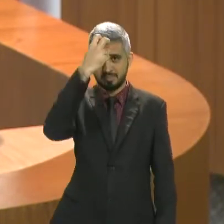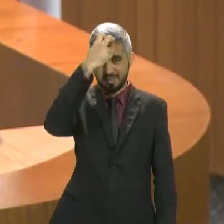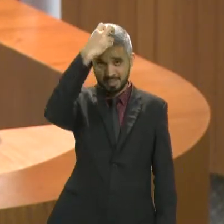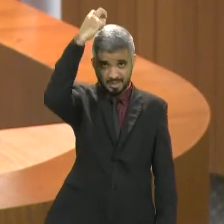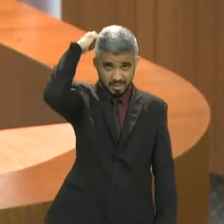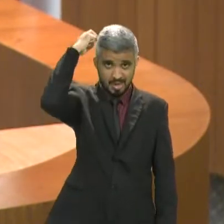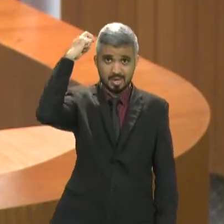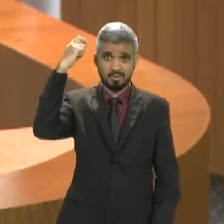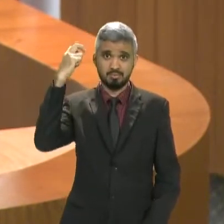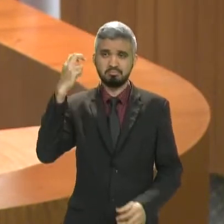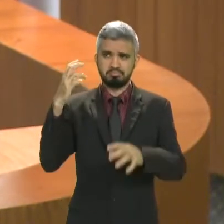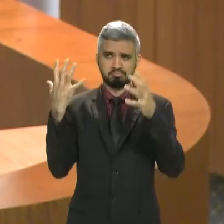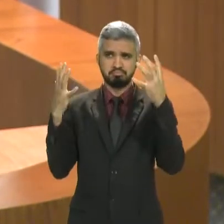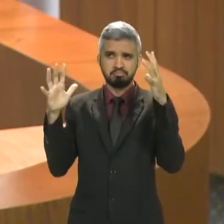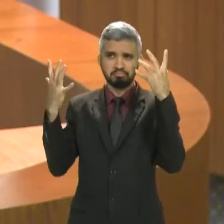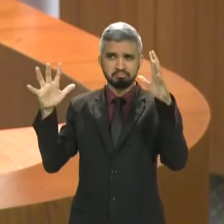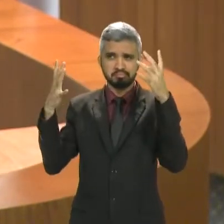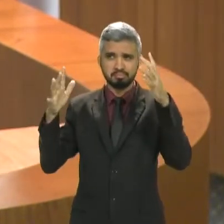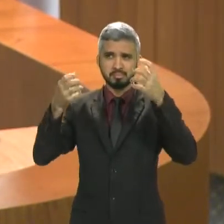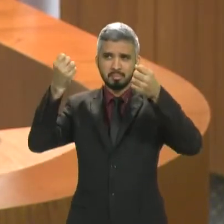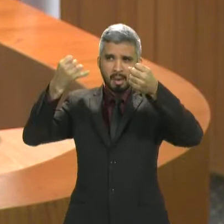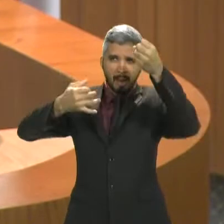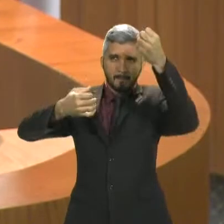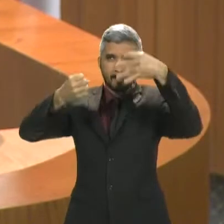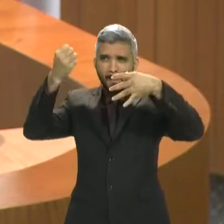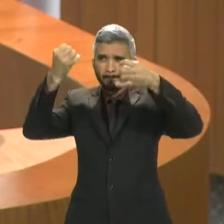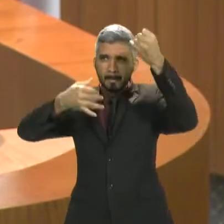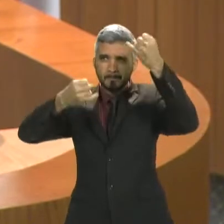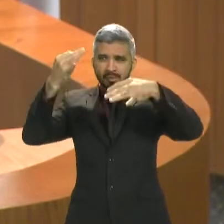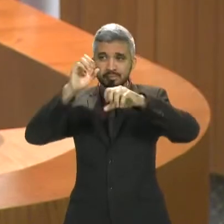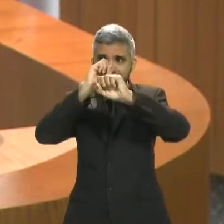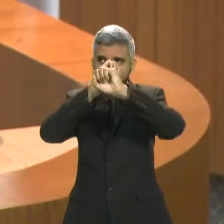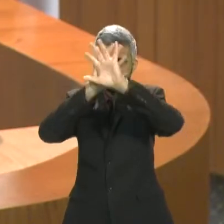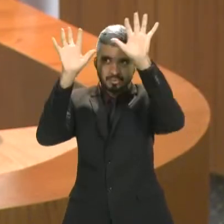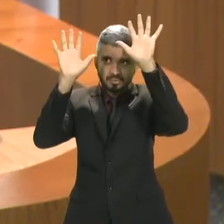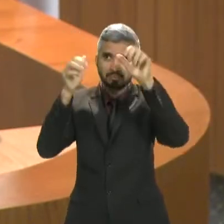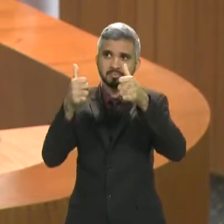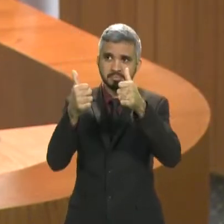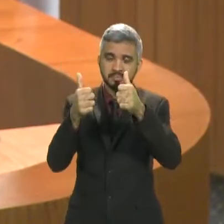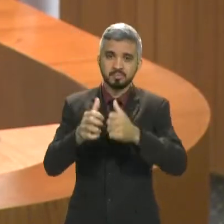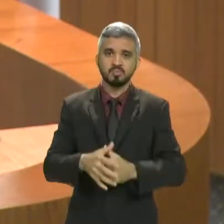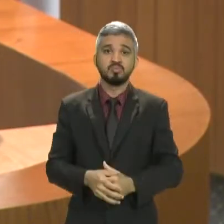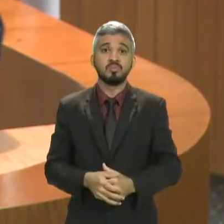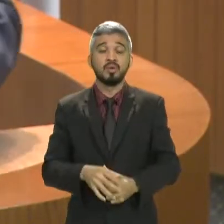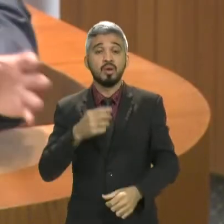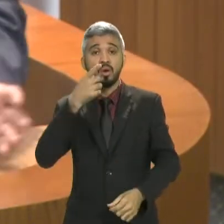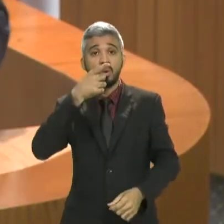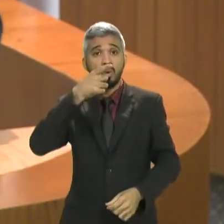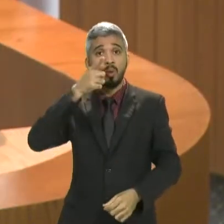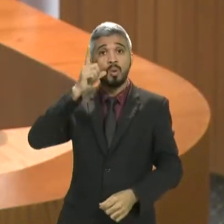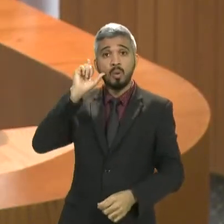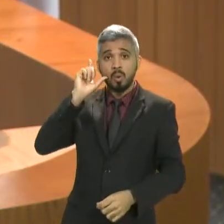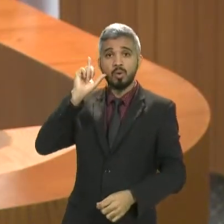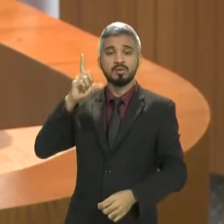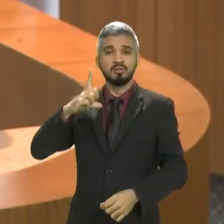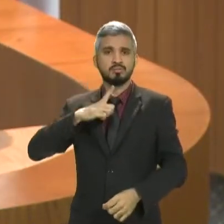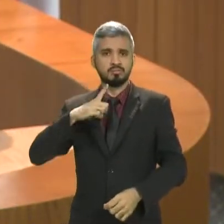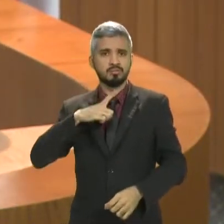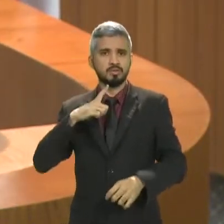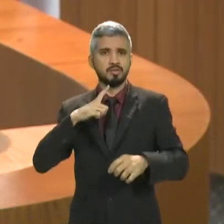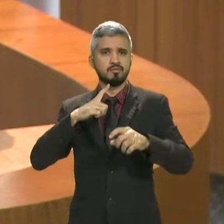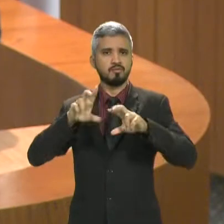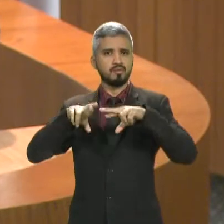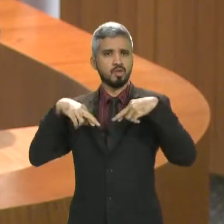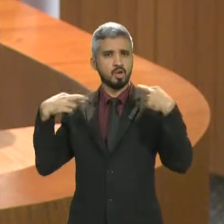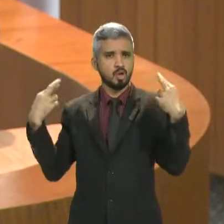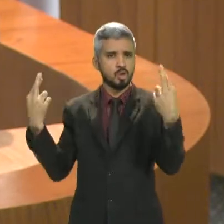excelente explicação, eu vejo, deputado Glauber Cotrim, que ontem, depois de uma grande reunião com